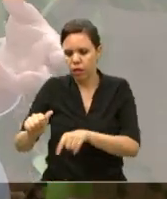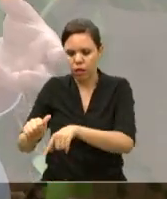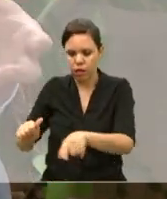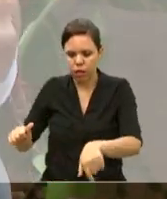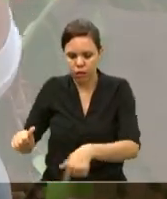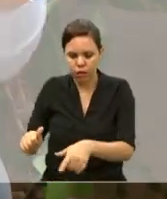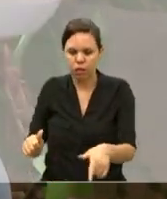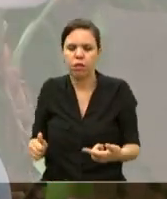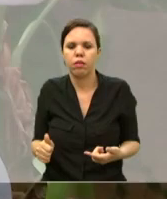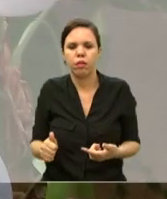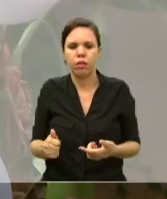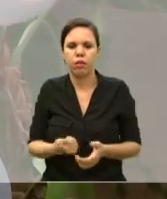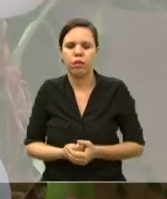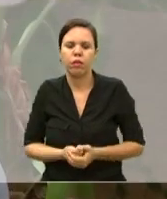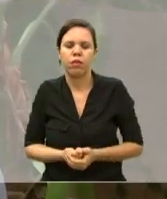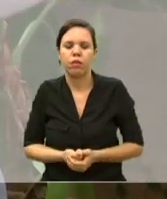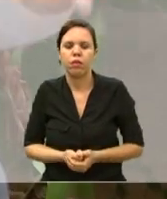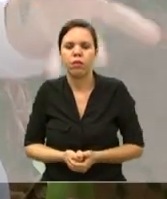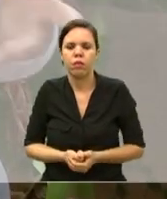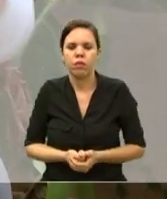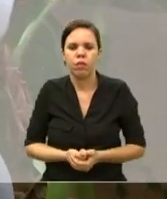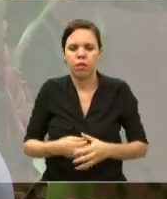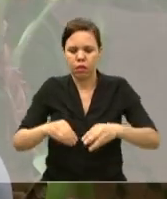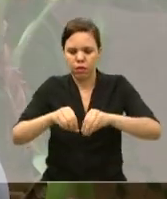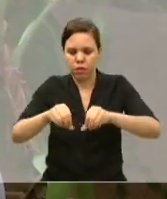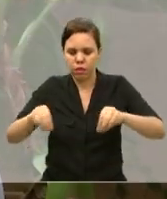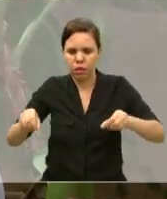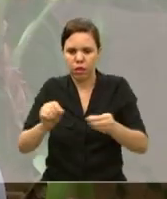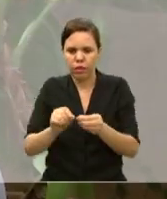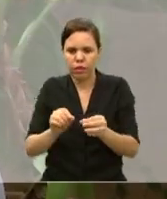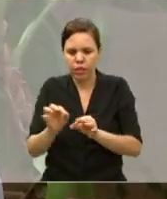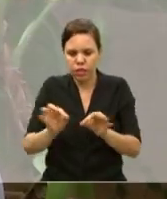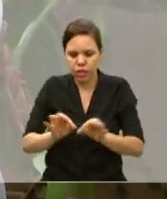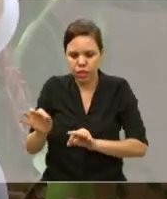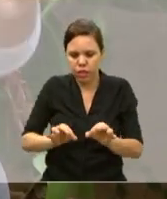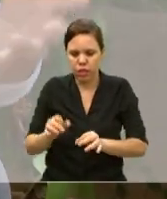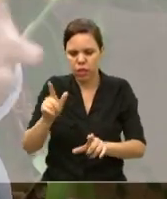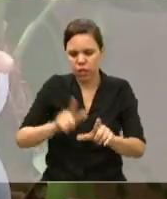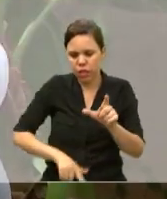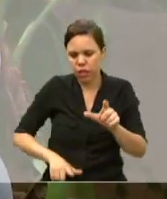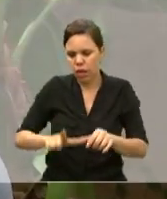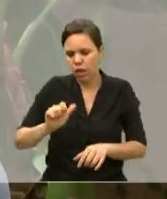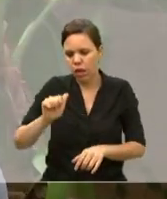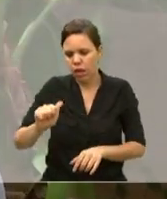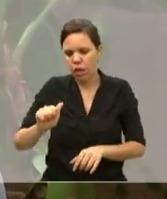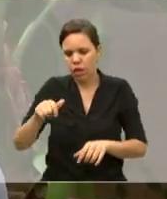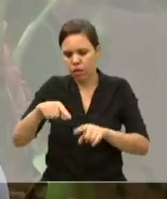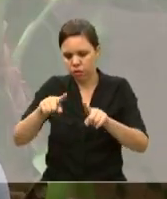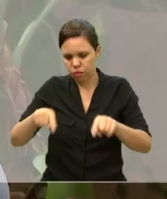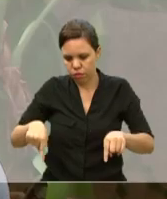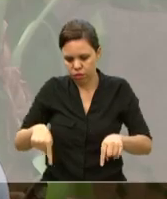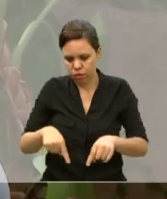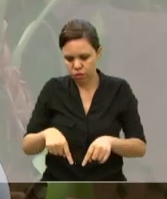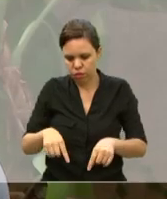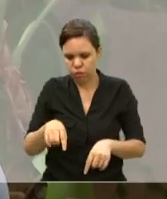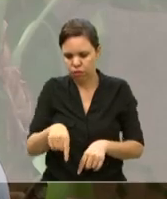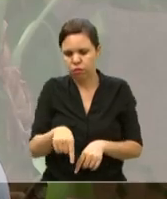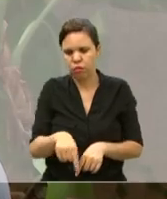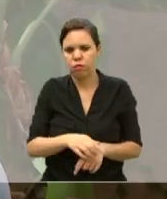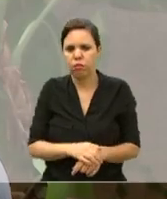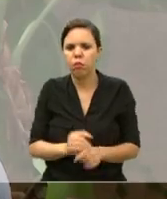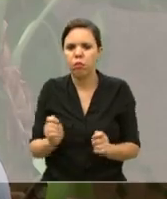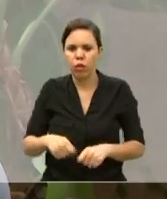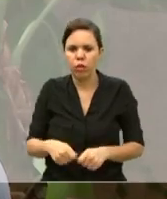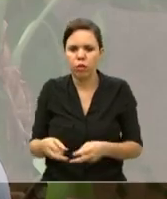matemática. Né? Porque tem que contar os pontos, né? Vai ligando e vai crescendo, tem a geometria, tem